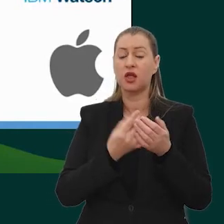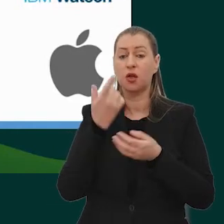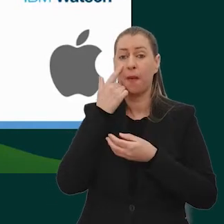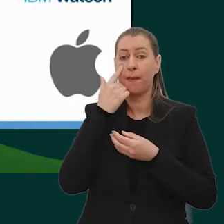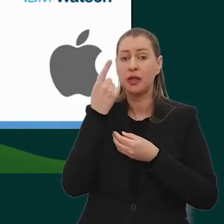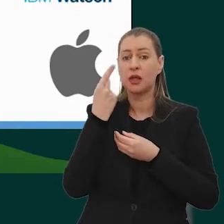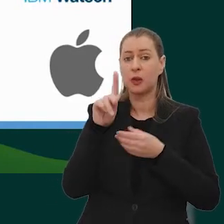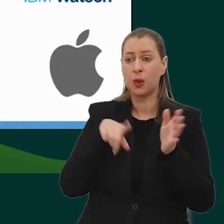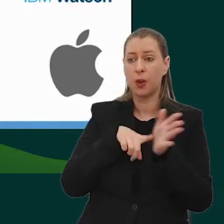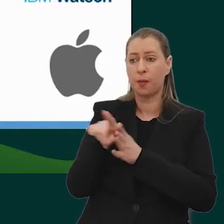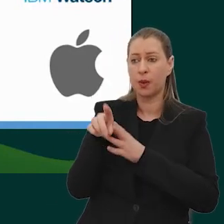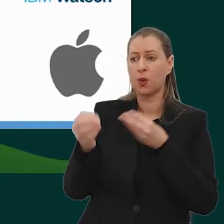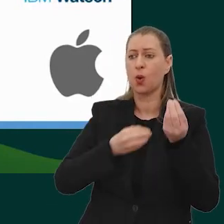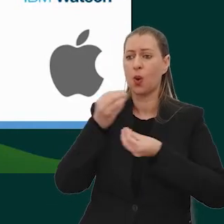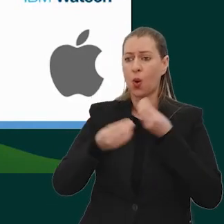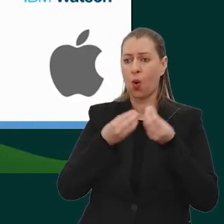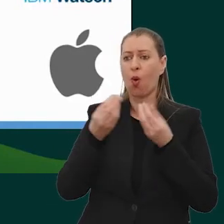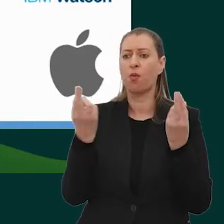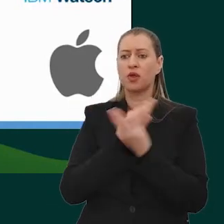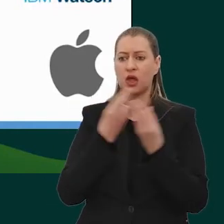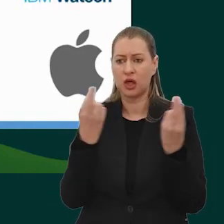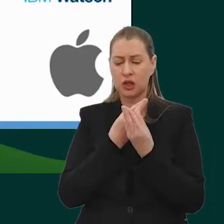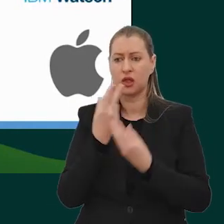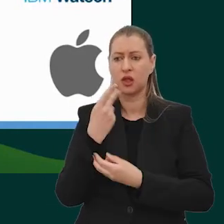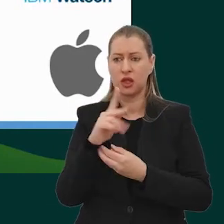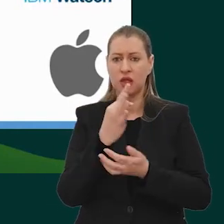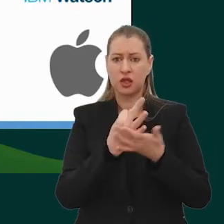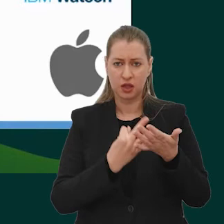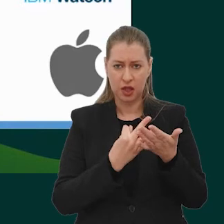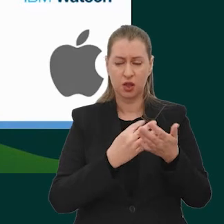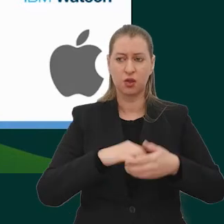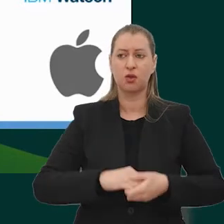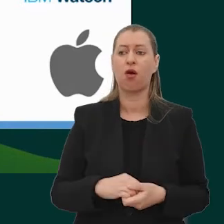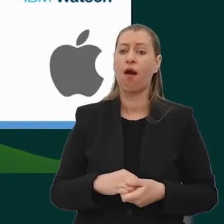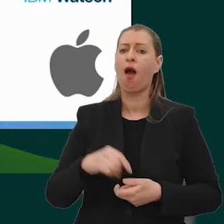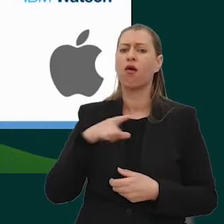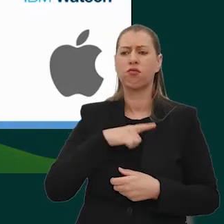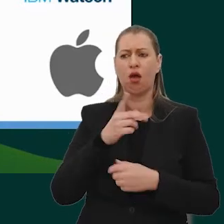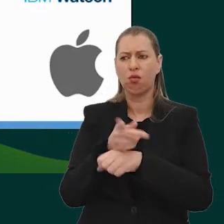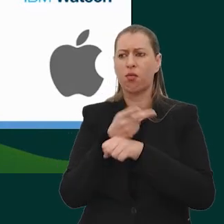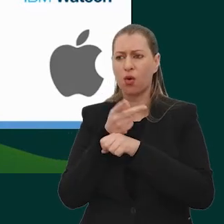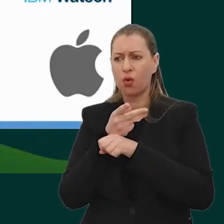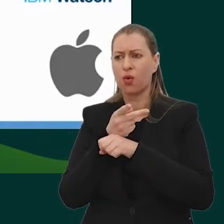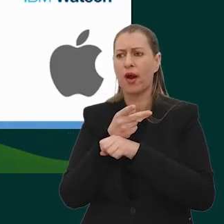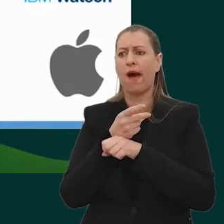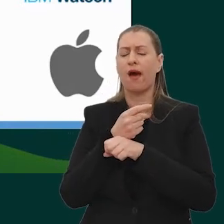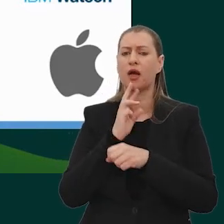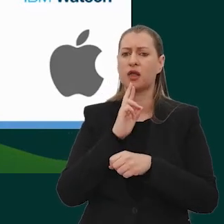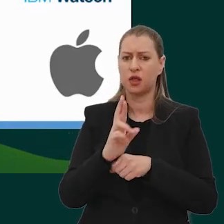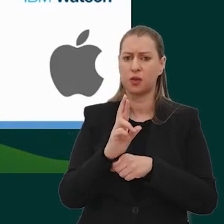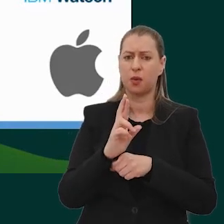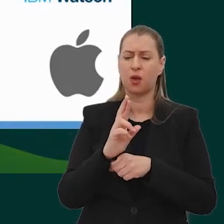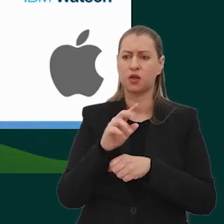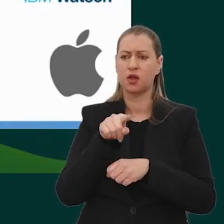sua pergunta e como ela se relaciona com aquele texto, ele vai tentar procurar as respostas ali.